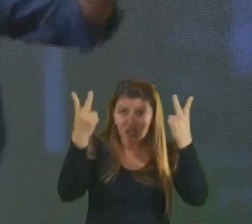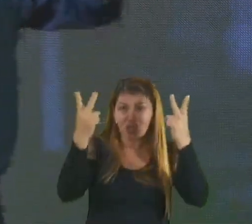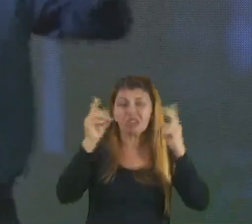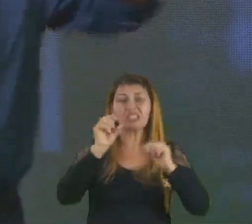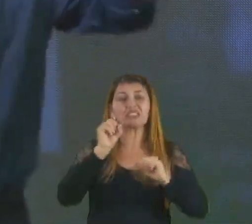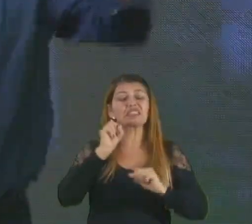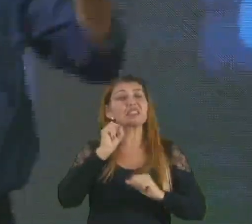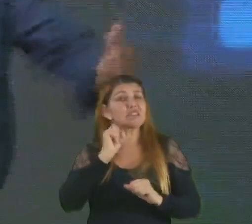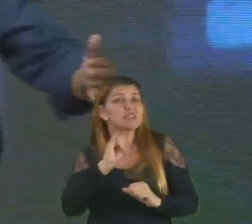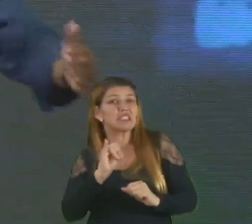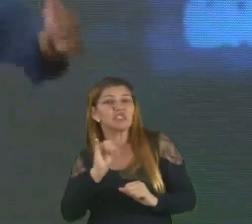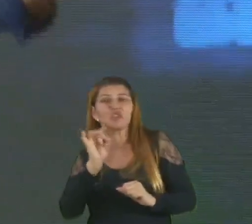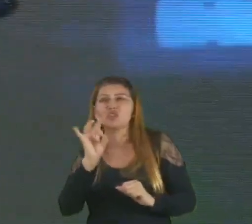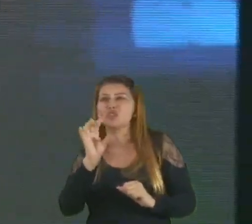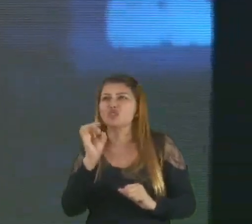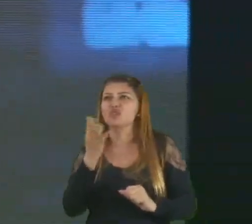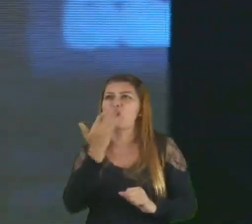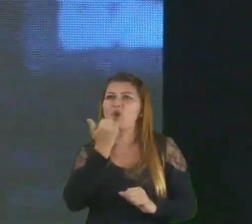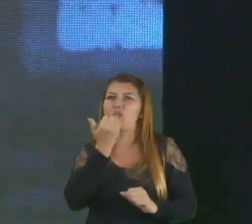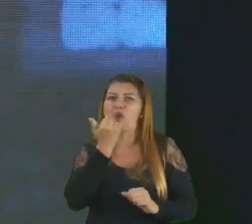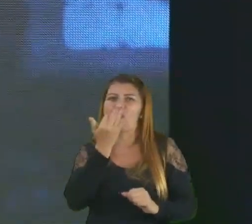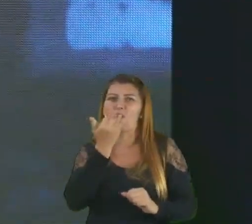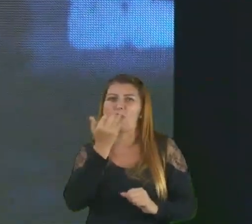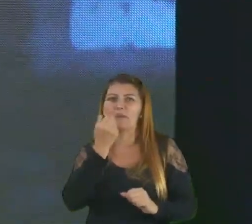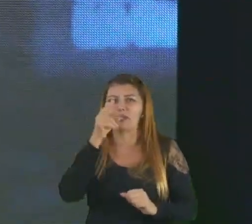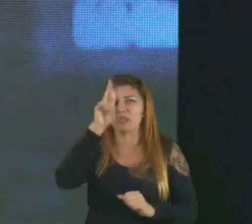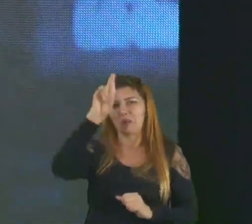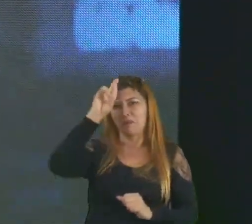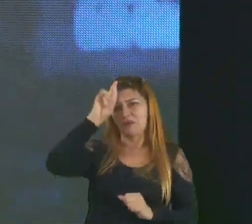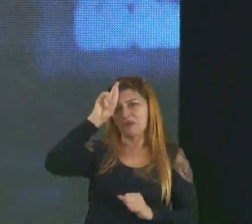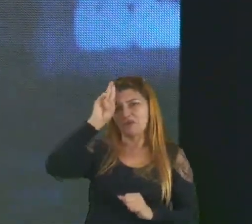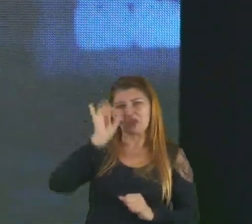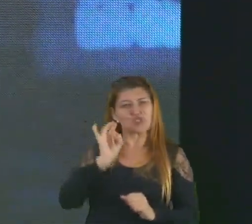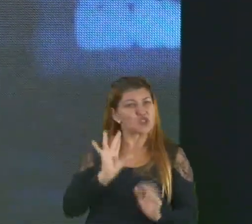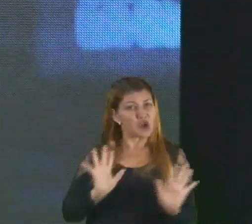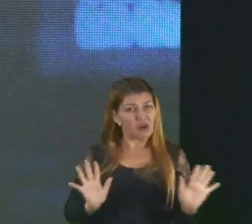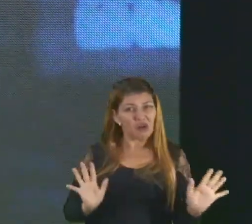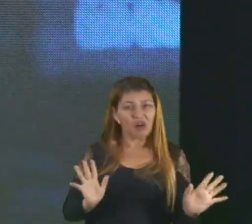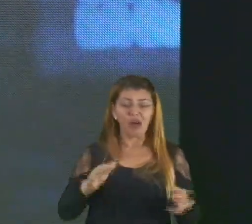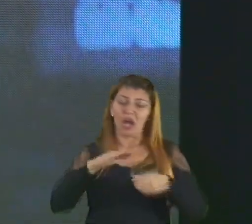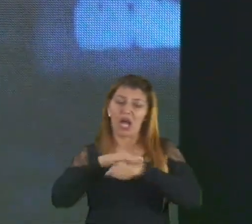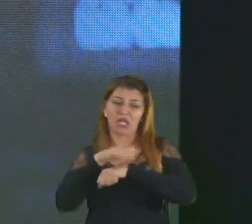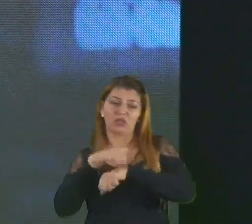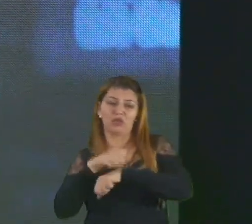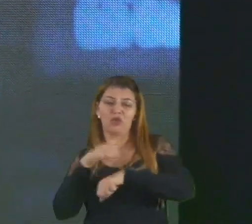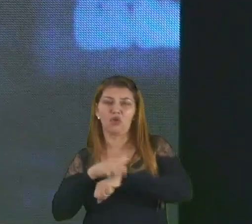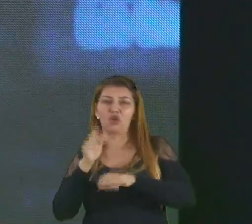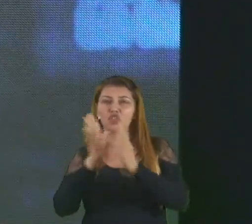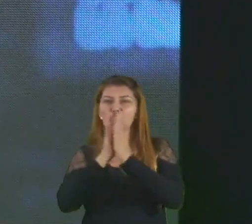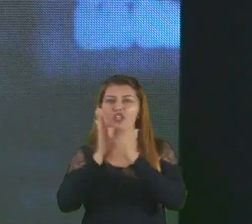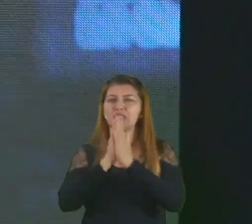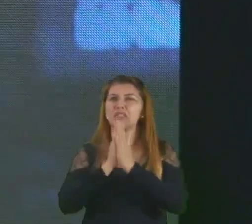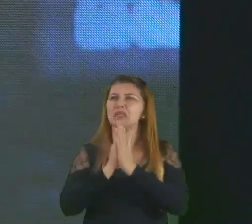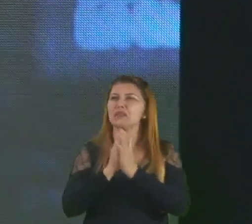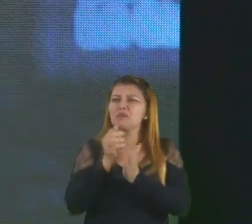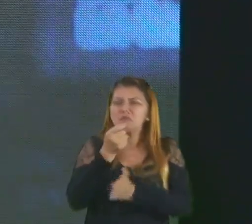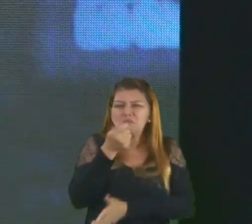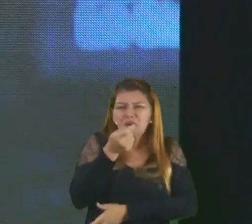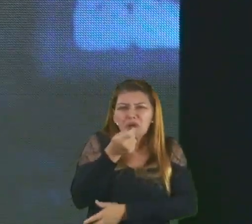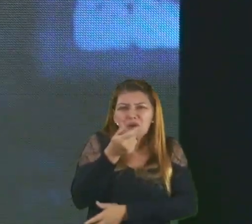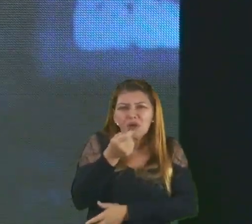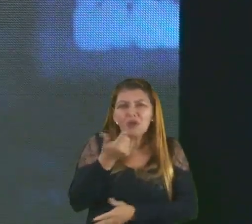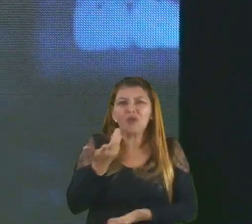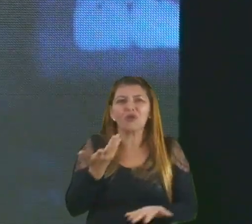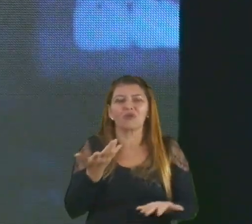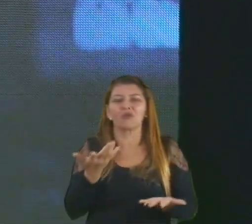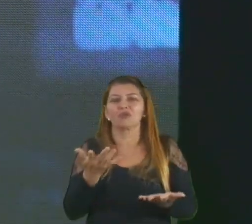uma rezinha na hora do almoço e na hora da janta. Você não vai aguentar. Meu irmão, se jogue na Bíblia, se jogue